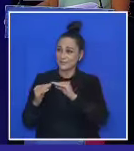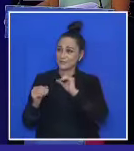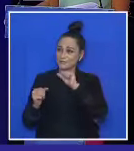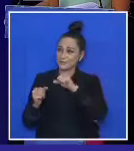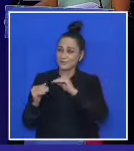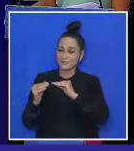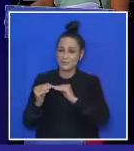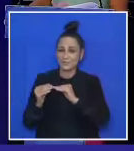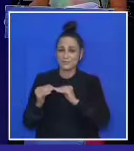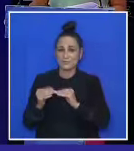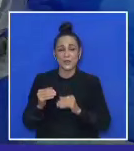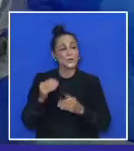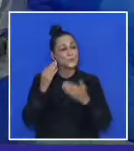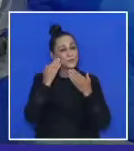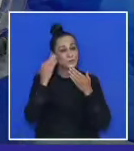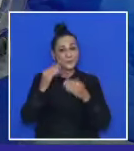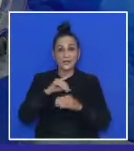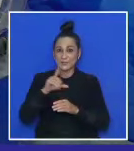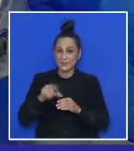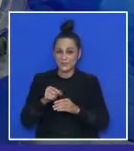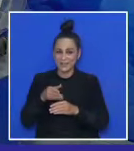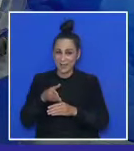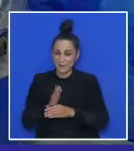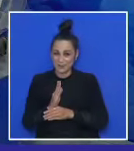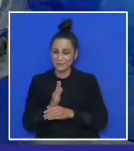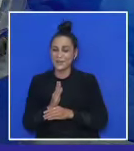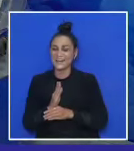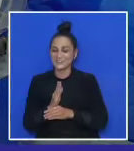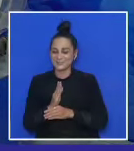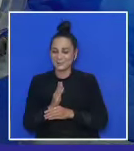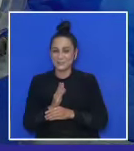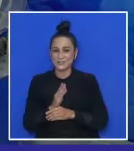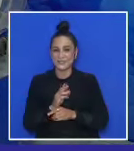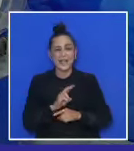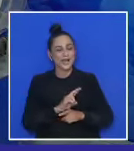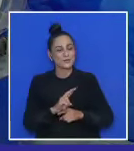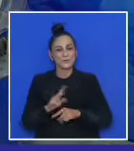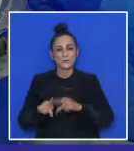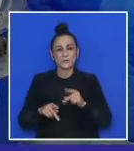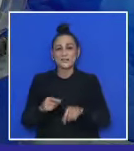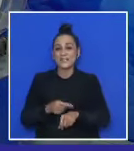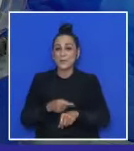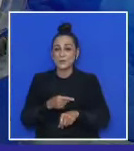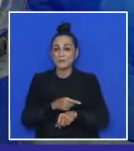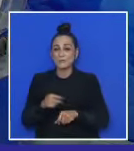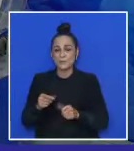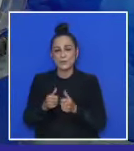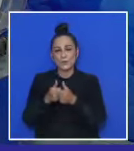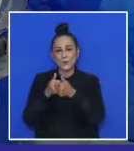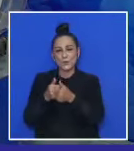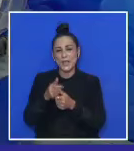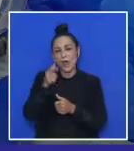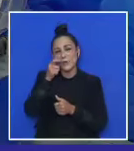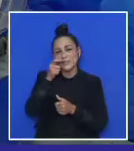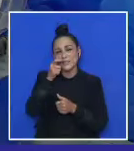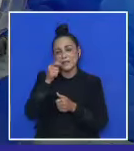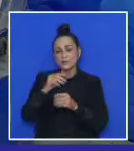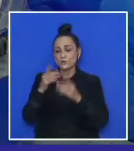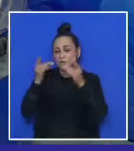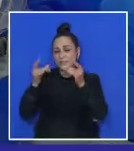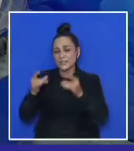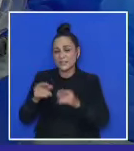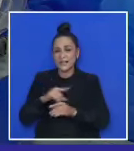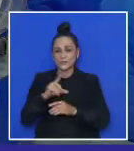Sim, confirmo. Muito obrigada, sorteio realizado e validado pelas nossas auditoras. Daqui a pouco você pode conferir todos os detalhes